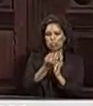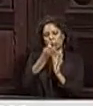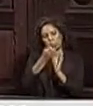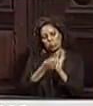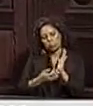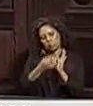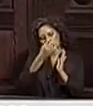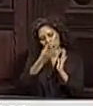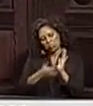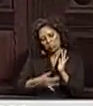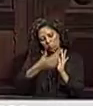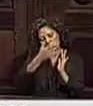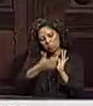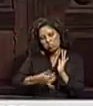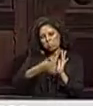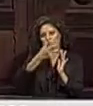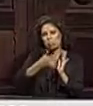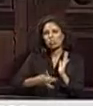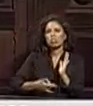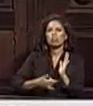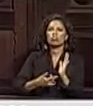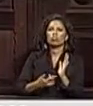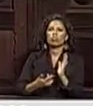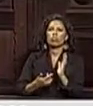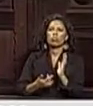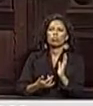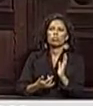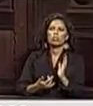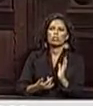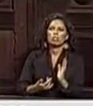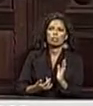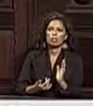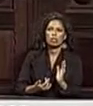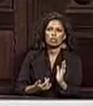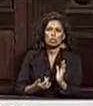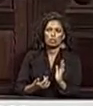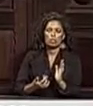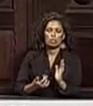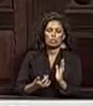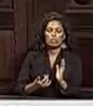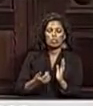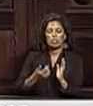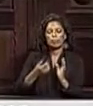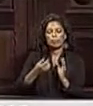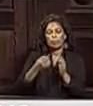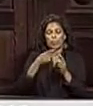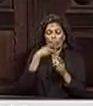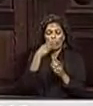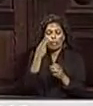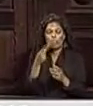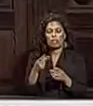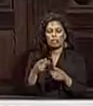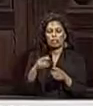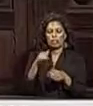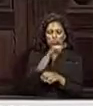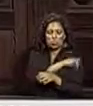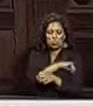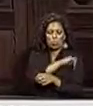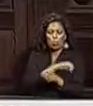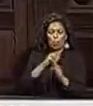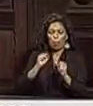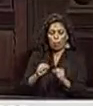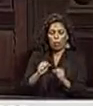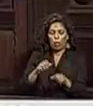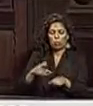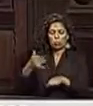a sangria, limitando a adesão do Rio de Janeiro à fase de prospecção, ainda assim, nesta lógica mais